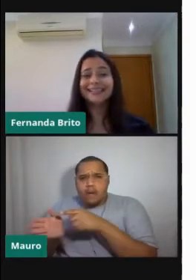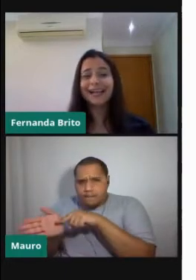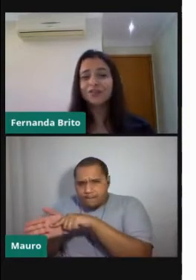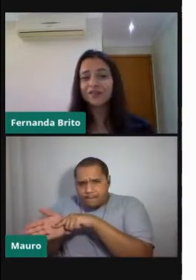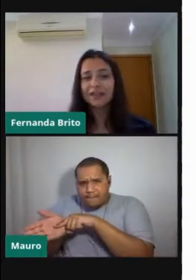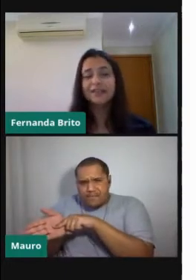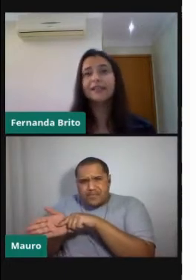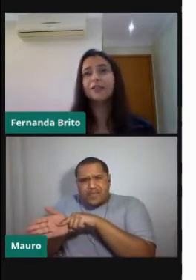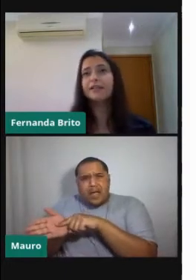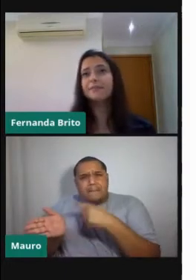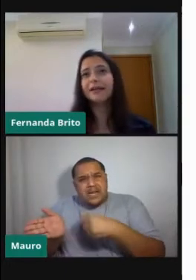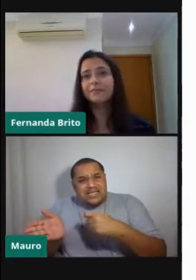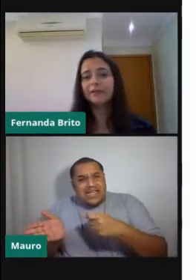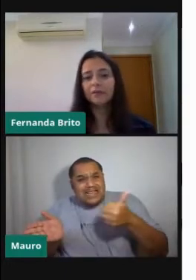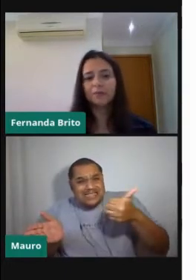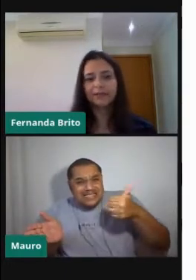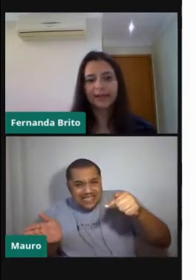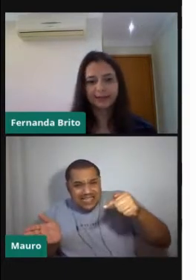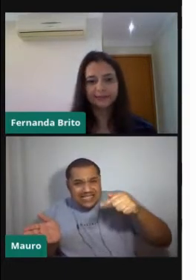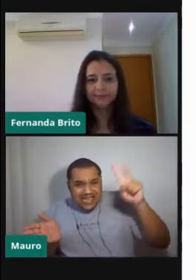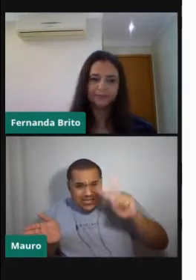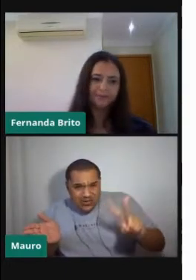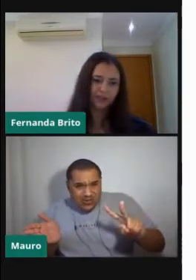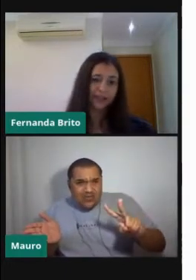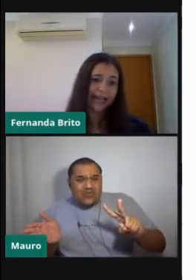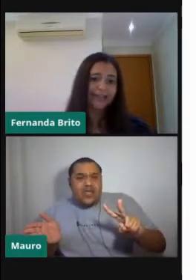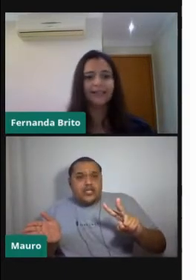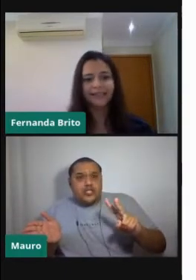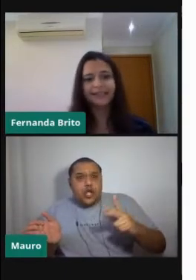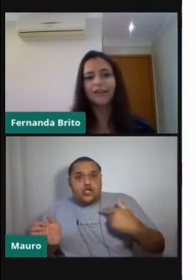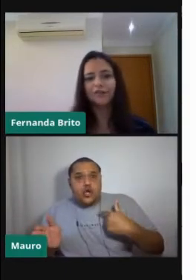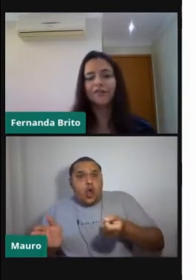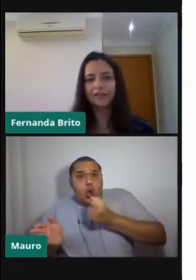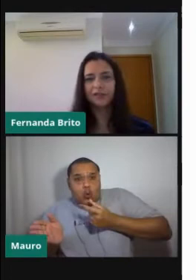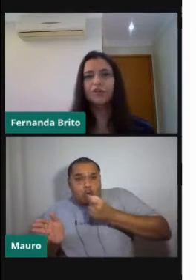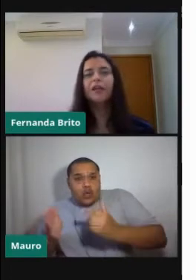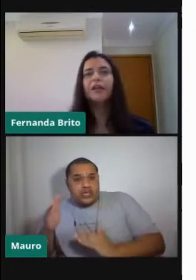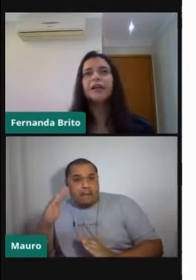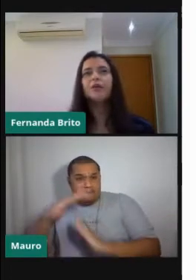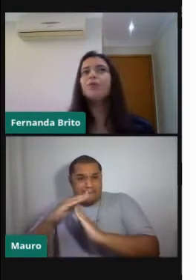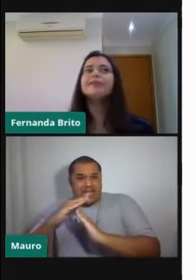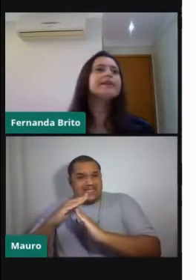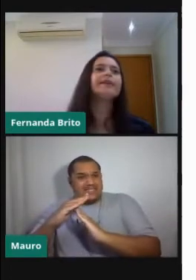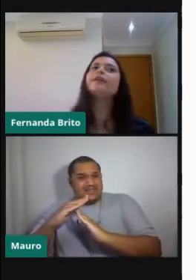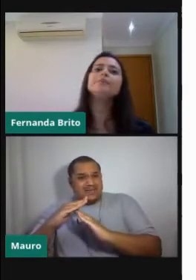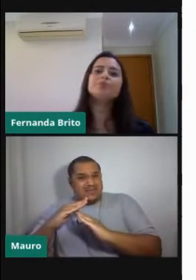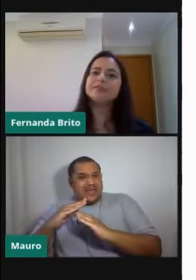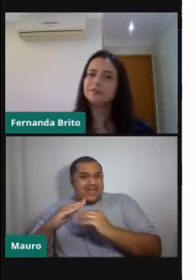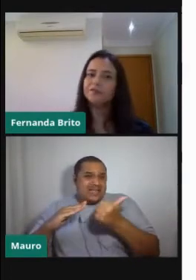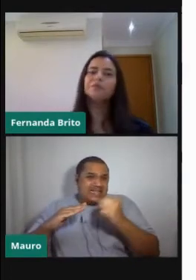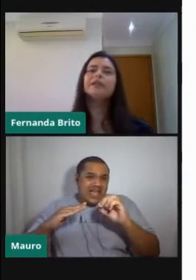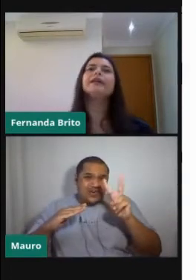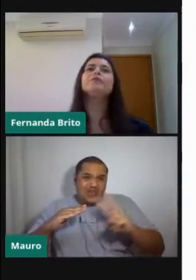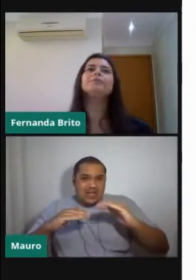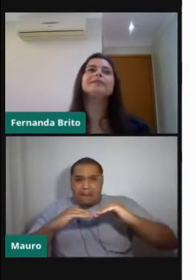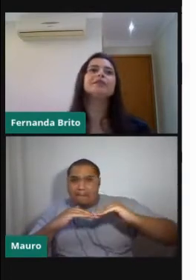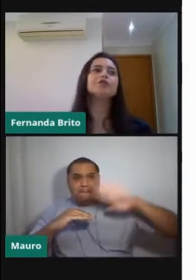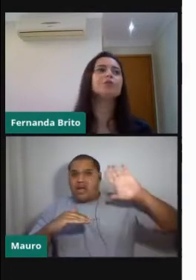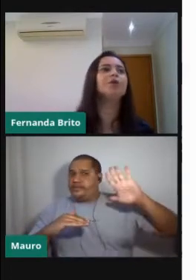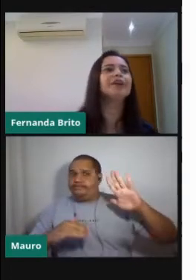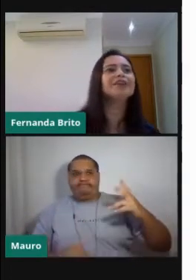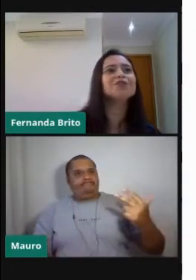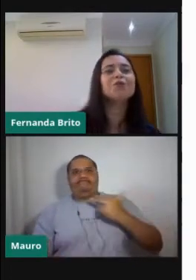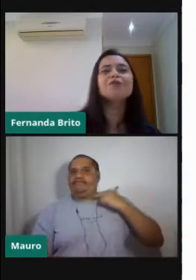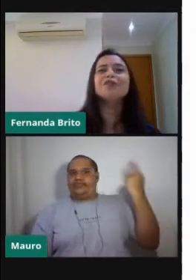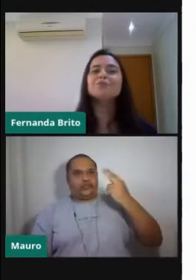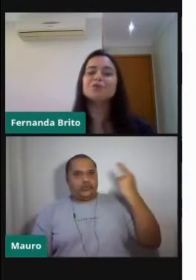de 17 vezes a dose máxima recomendada, de 10 a 17 vezes, o que seria impossível, né? O paciente